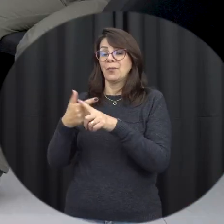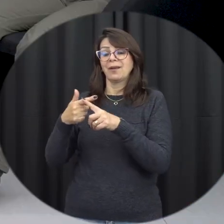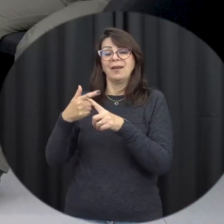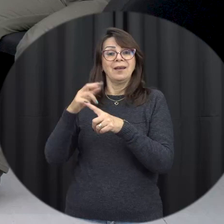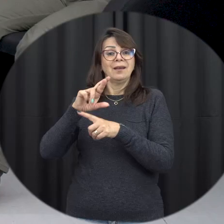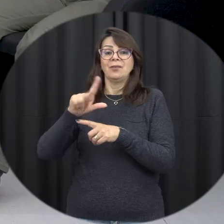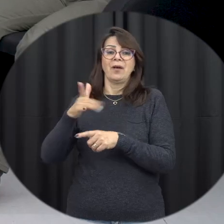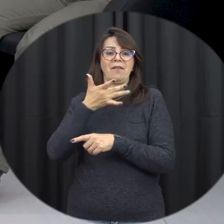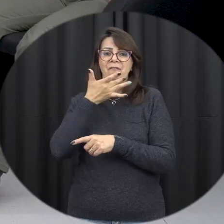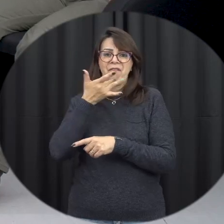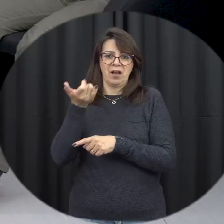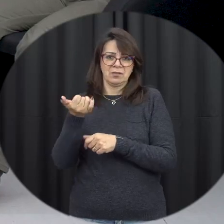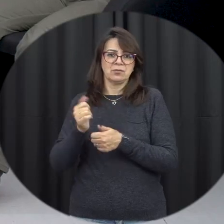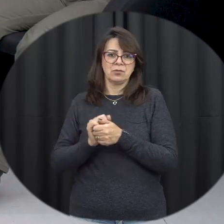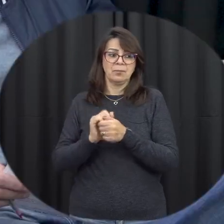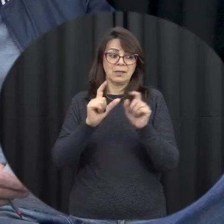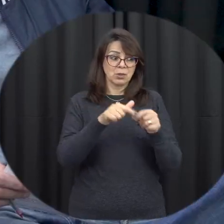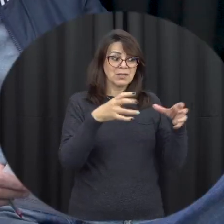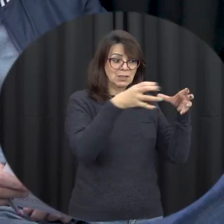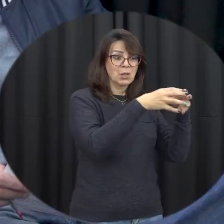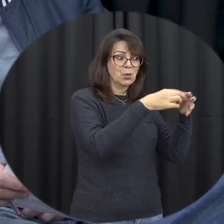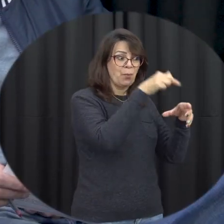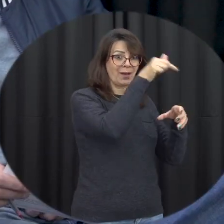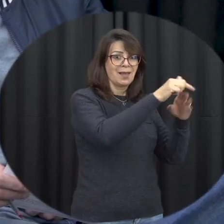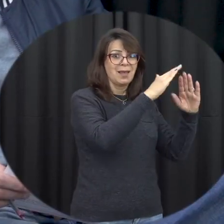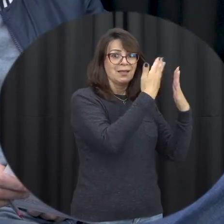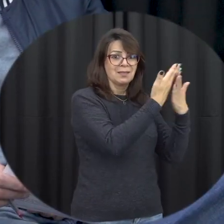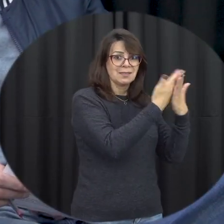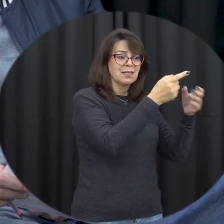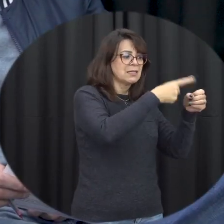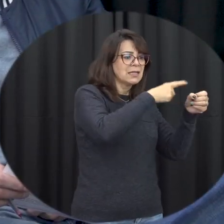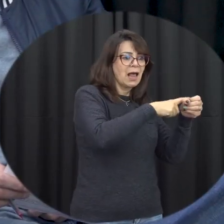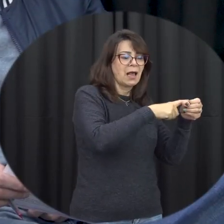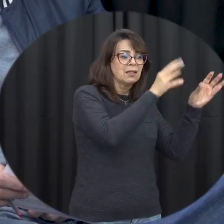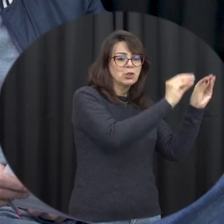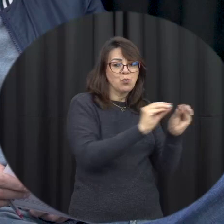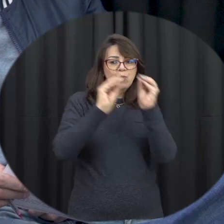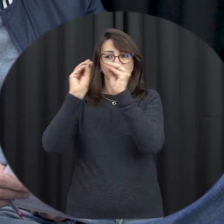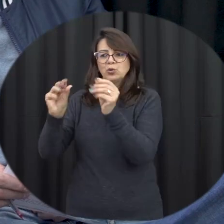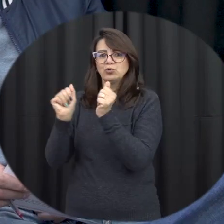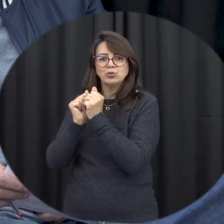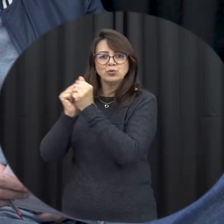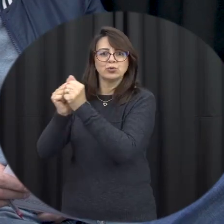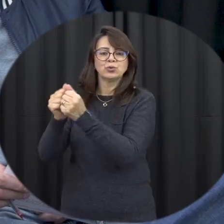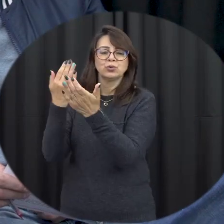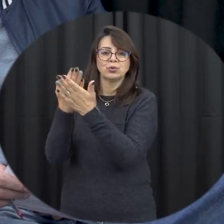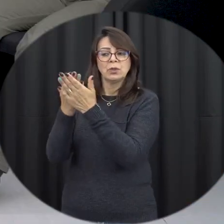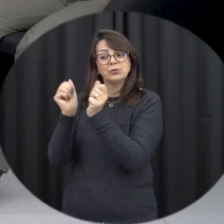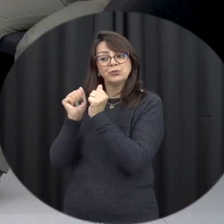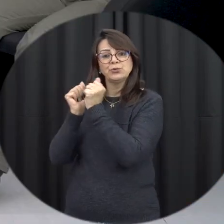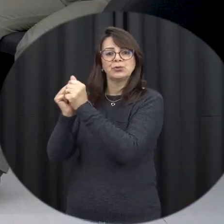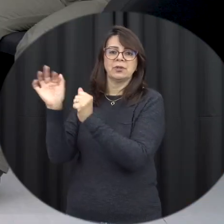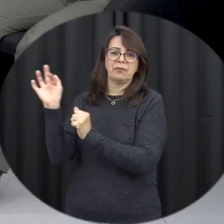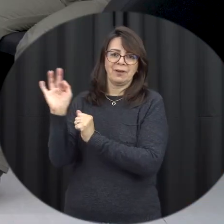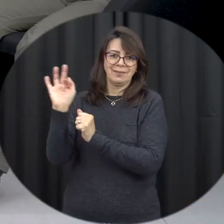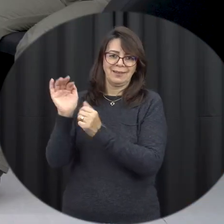para estudar, né? Vocês não foram sozinhos, né? Foi o grupo da cidade. Isso. E como é que foi a escolha da área que você seguiu na faculdade? Você já Tá. sabia?